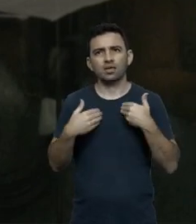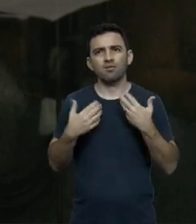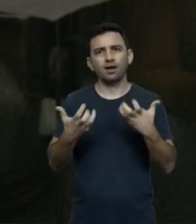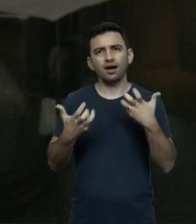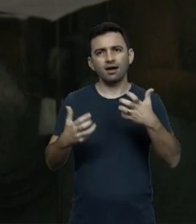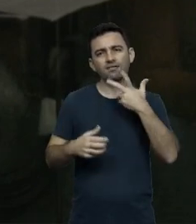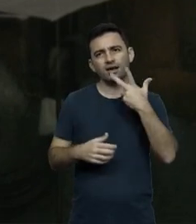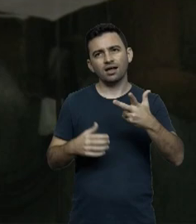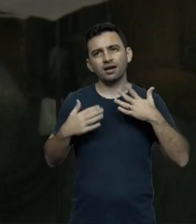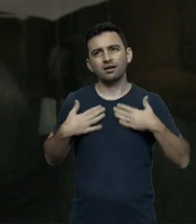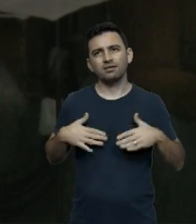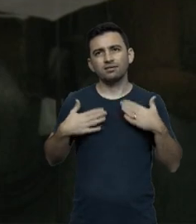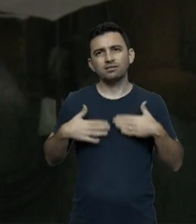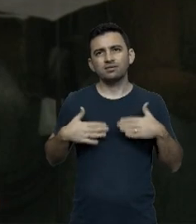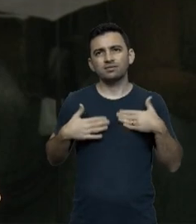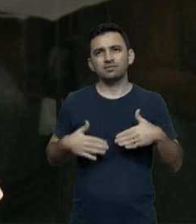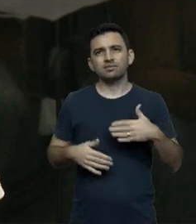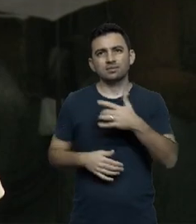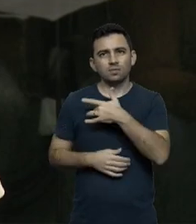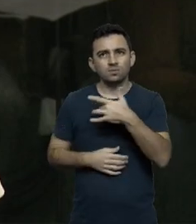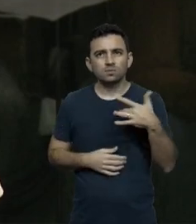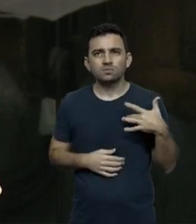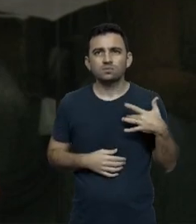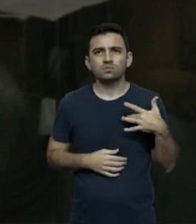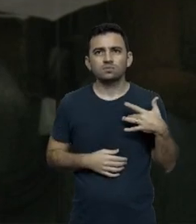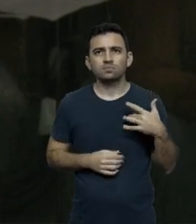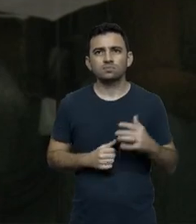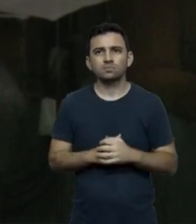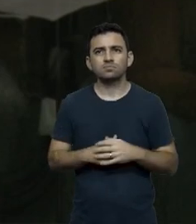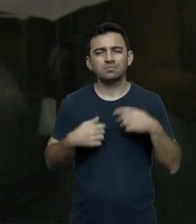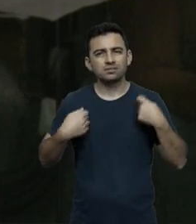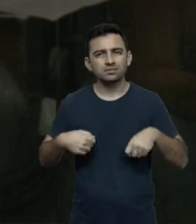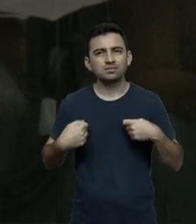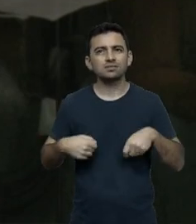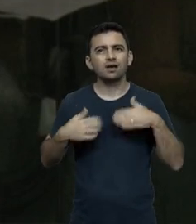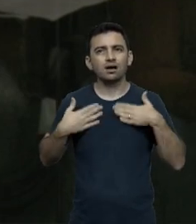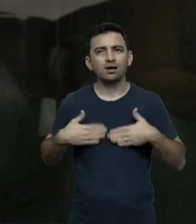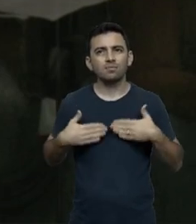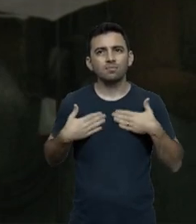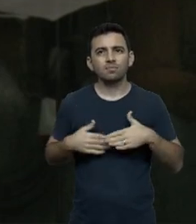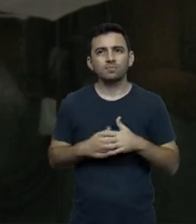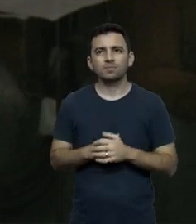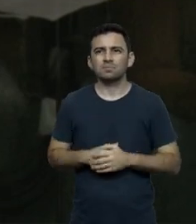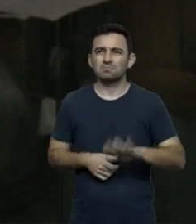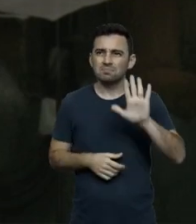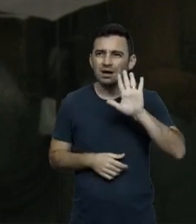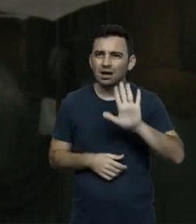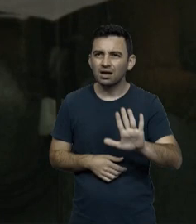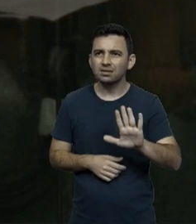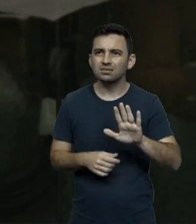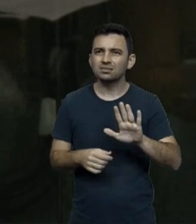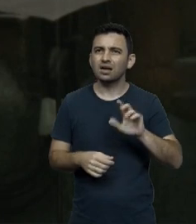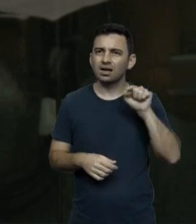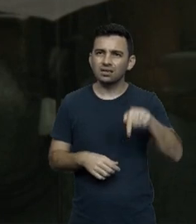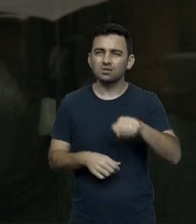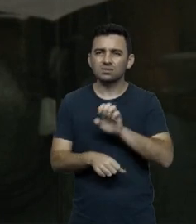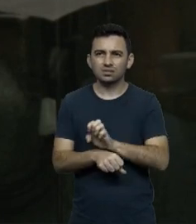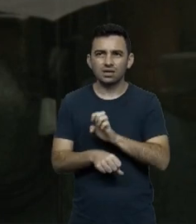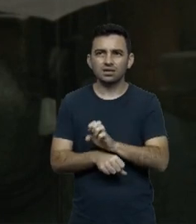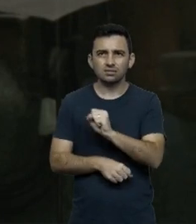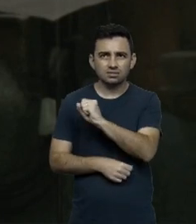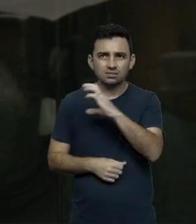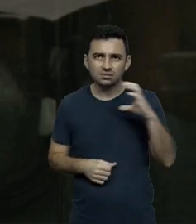Por que falar da saúde tem que falar com calma É mas o que é Estado de Santa Catarina está